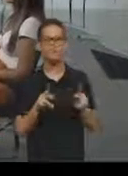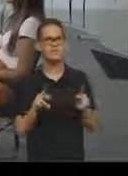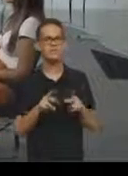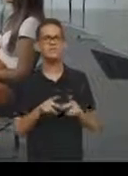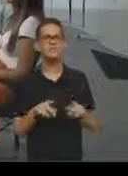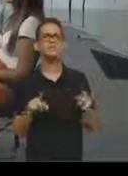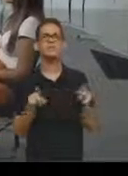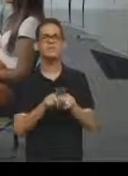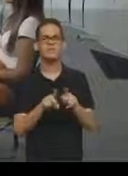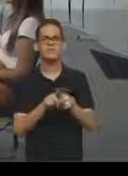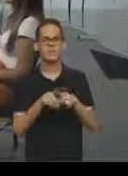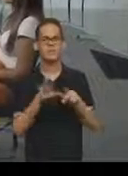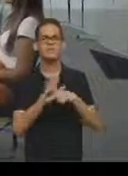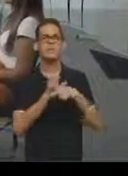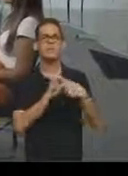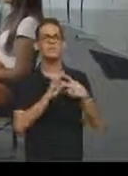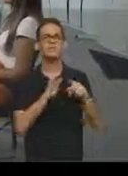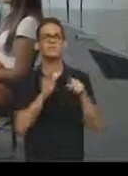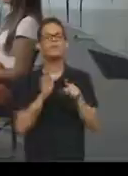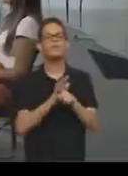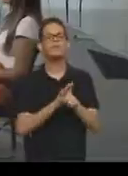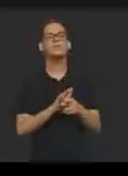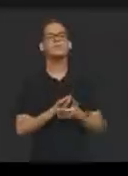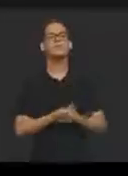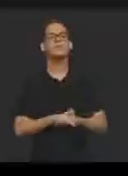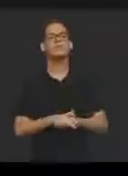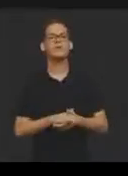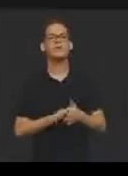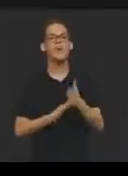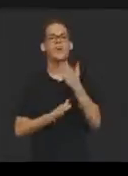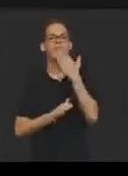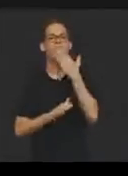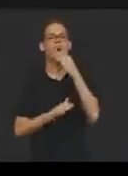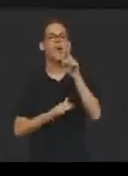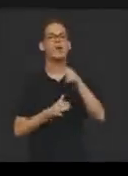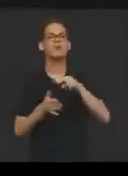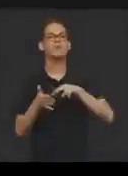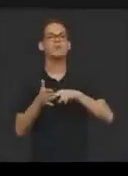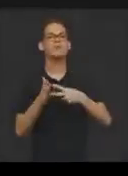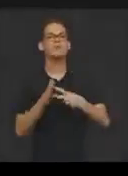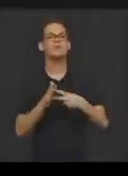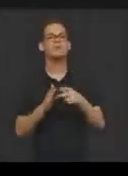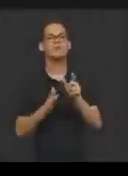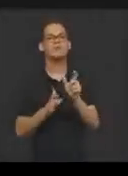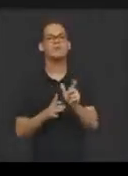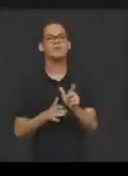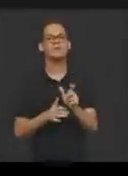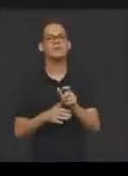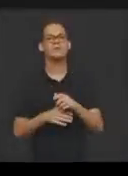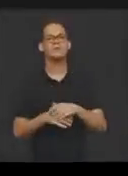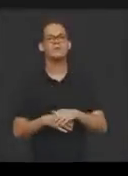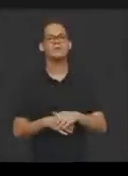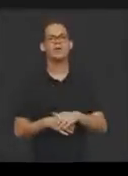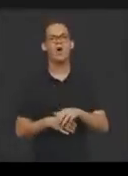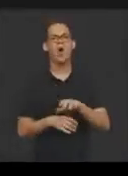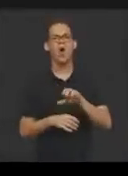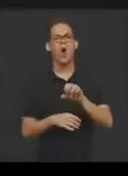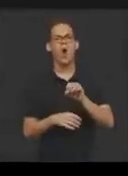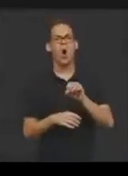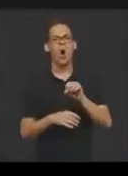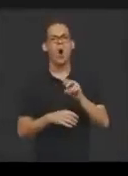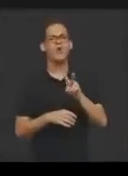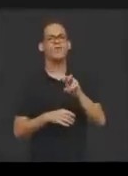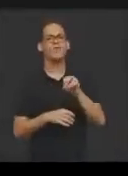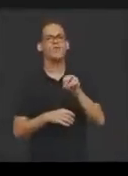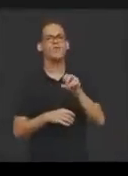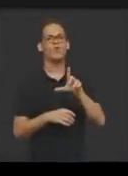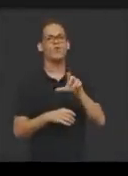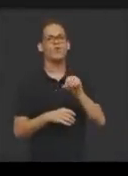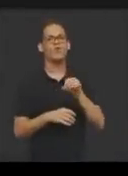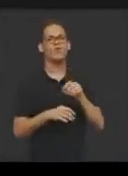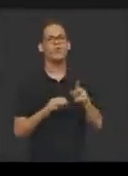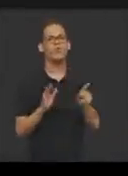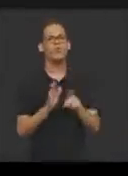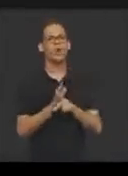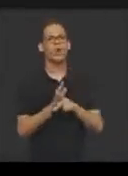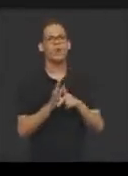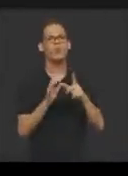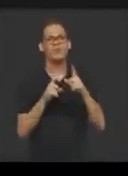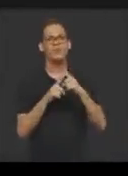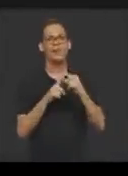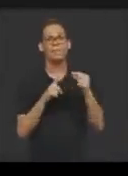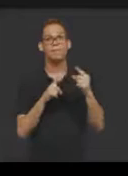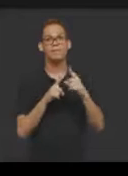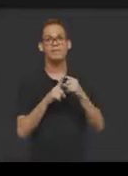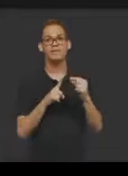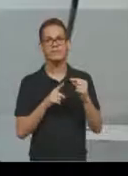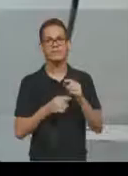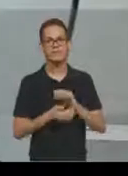dúvida também é para você. Qual é o significado do termo óvulo quando nos referimos às plantas? Ótima pergunta. A